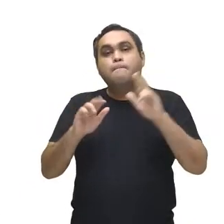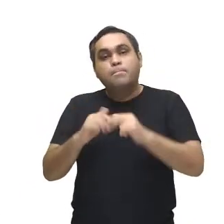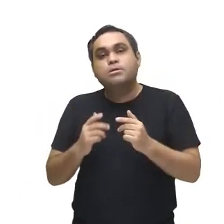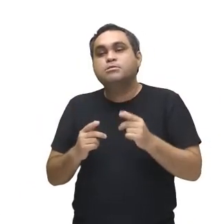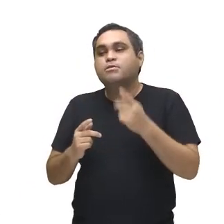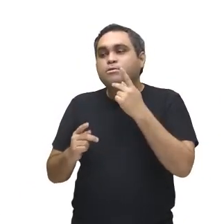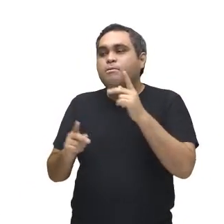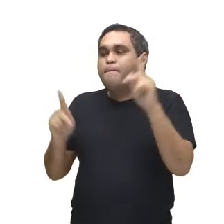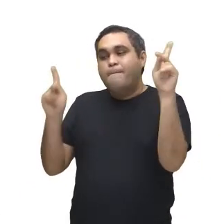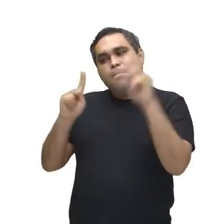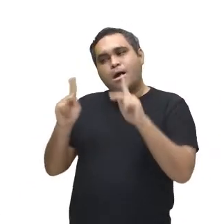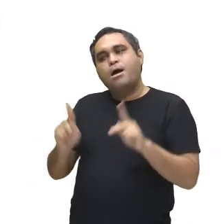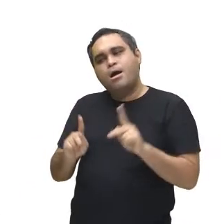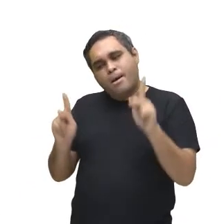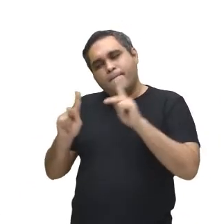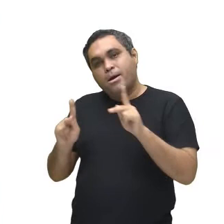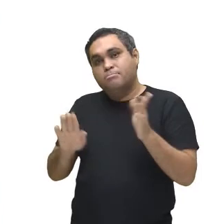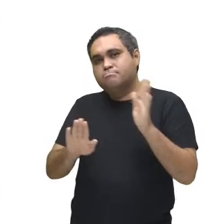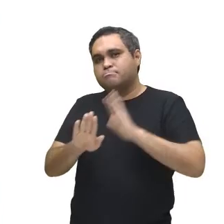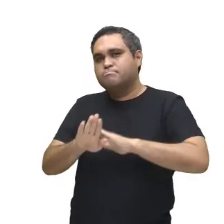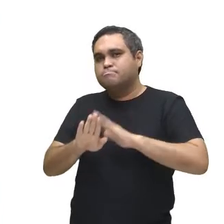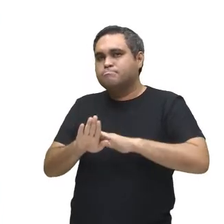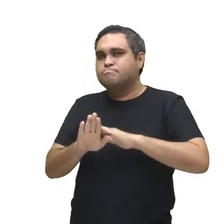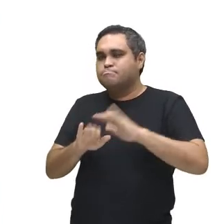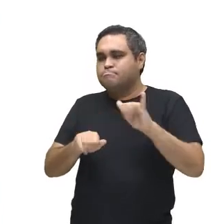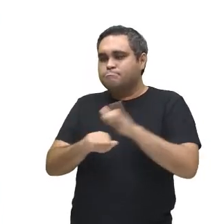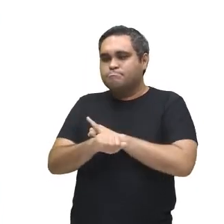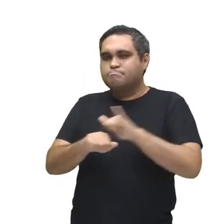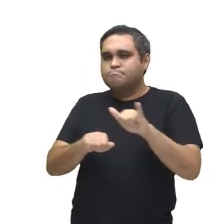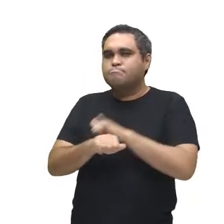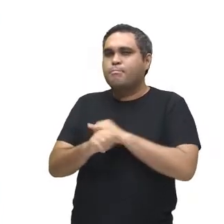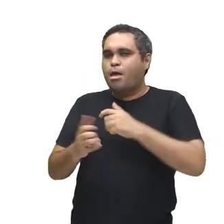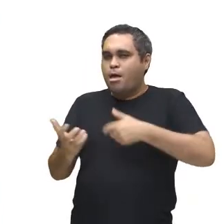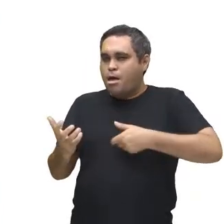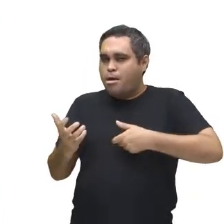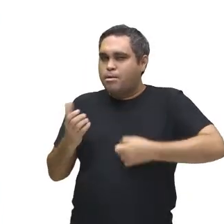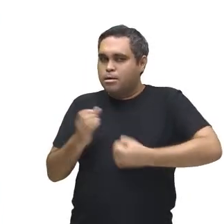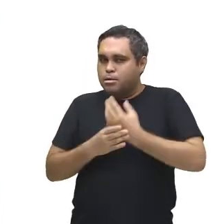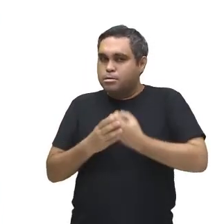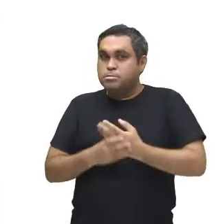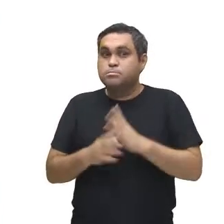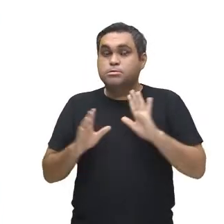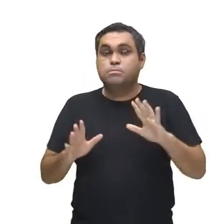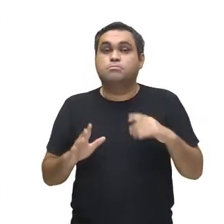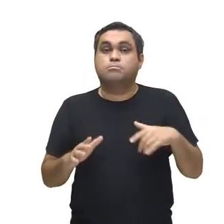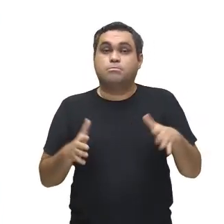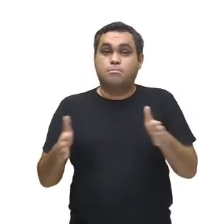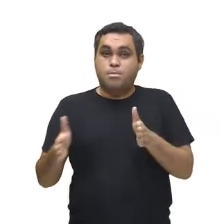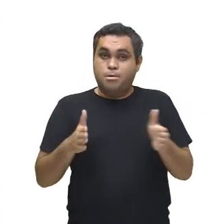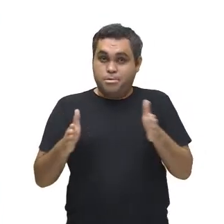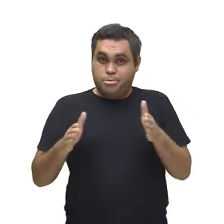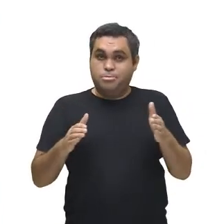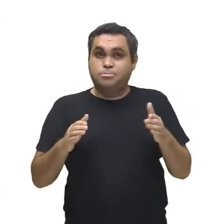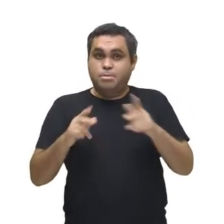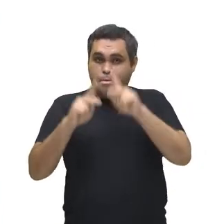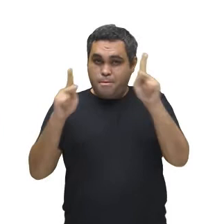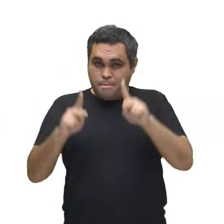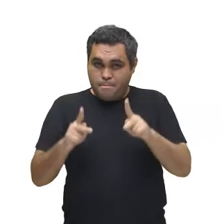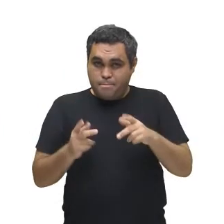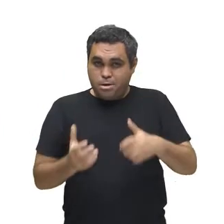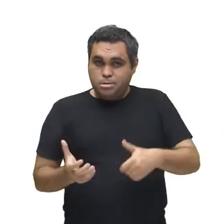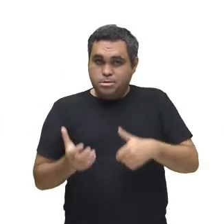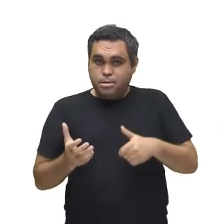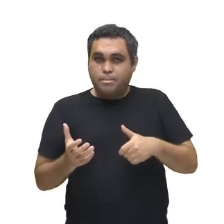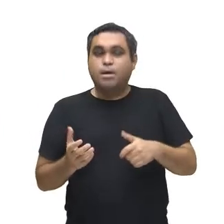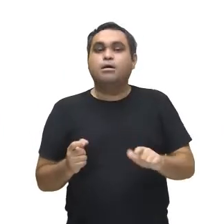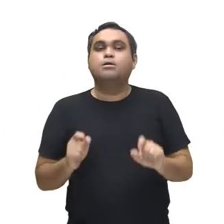tela. Dizia o seguinte para a gente: a paz armada é um momento de equilíbrio diplomático que antecedeu a